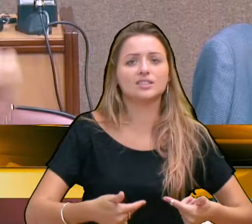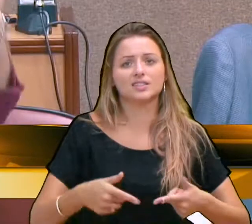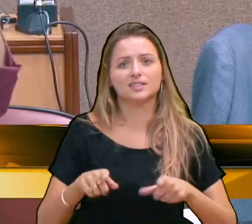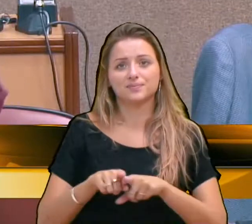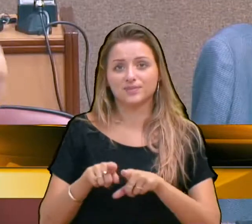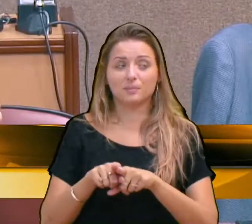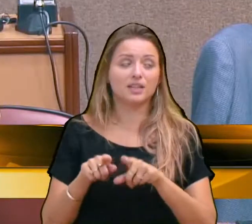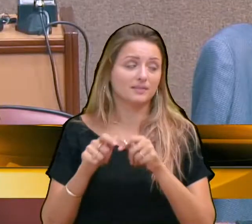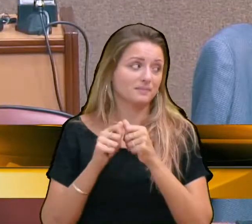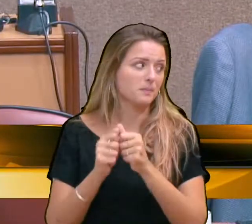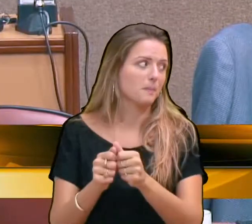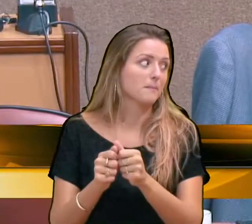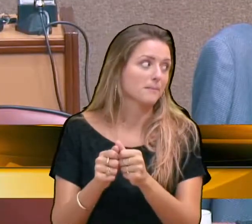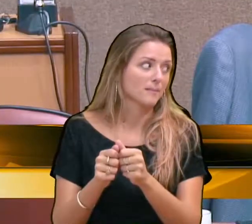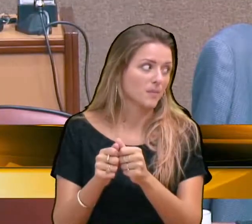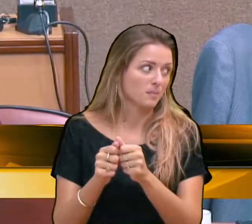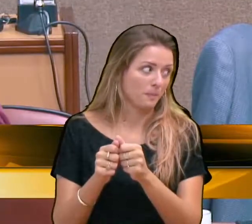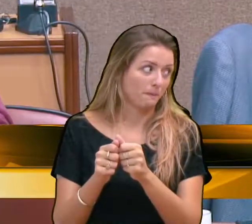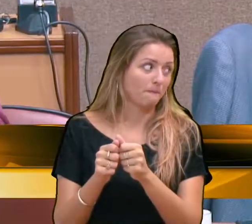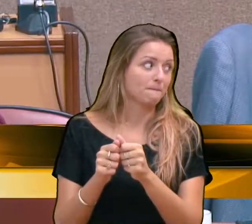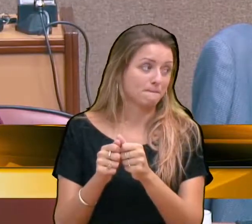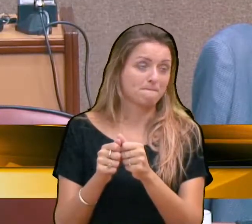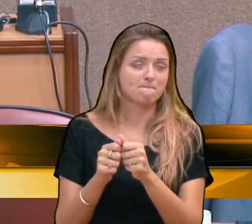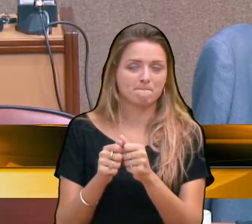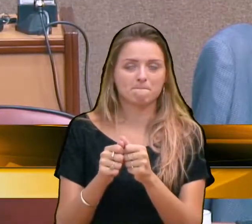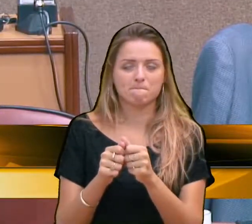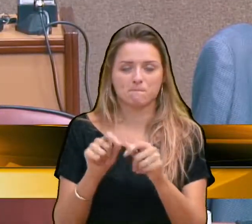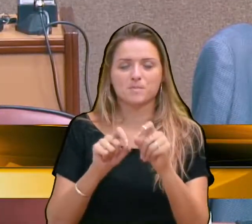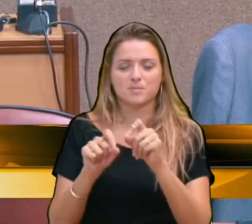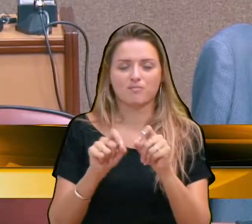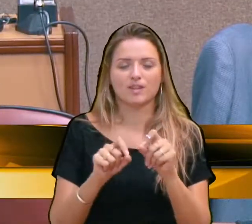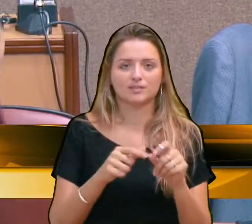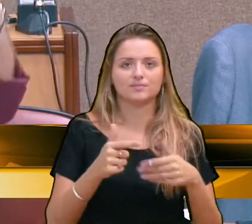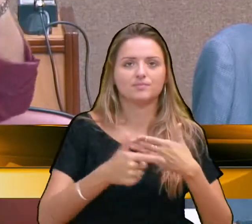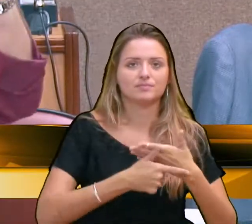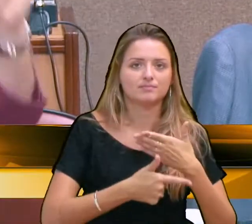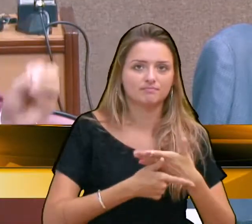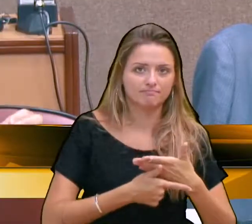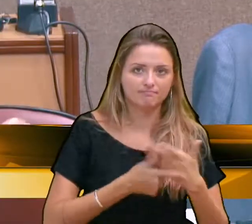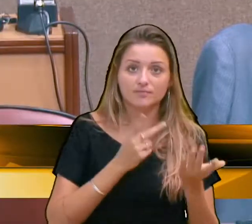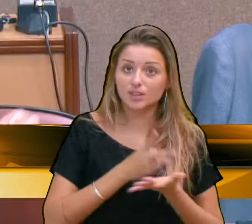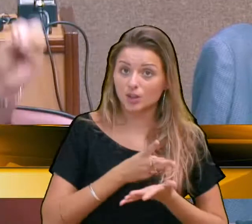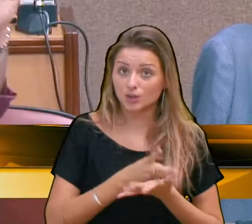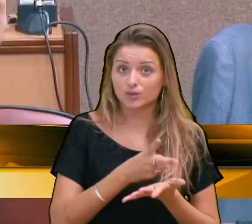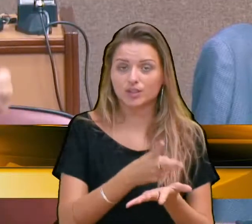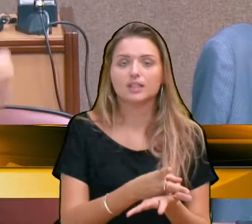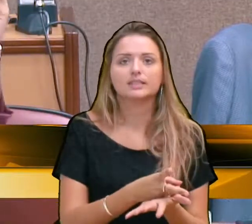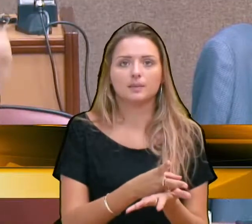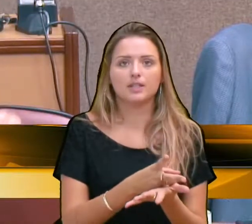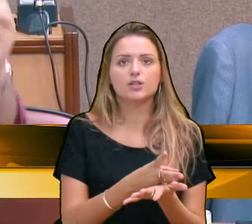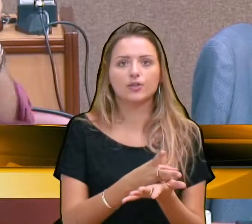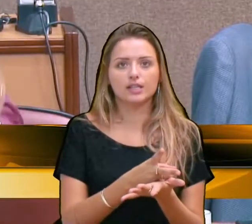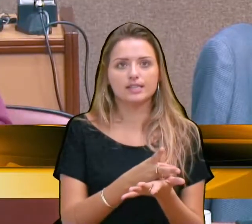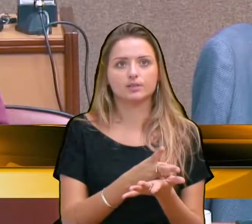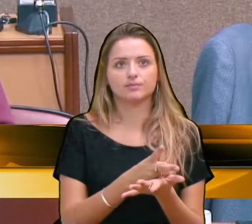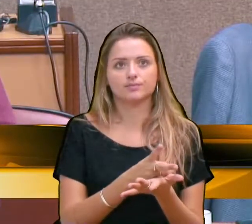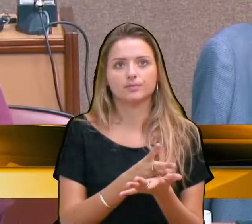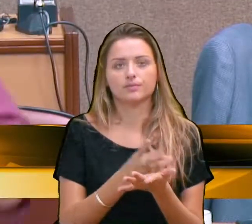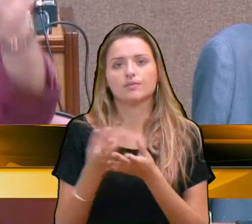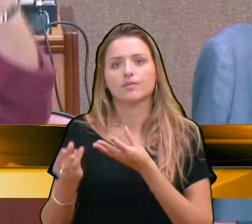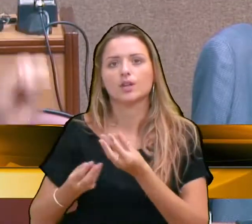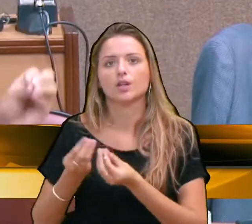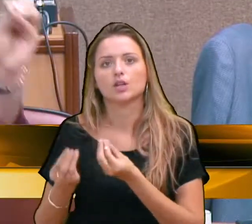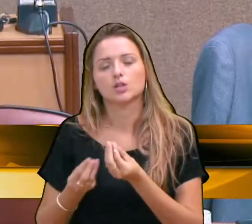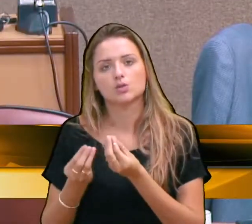né, integrada, né, até mesmo, diria assim, uma força-tarefa quase que permanente de combate ao comércio ilegal na nossa